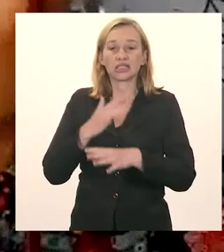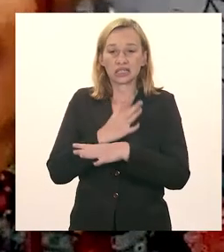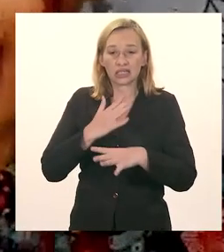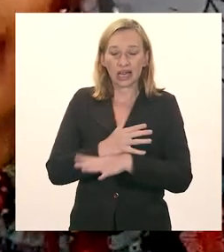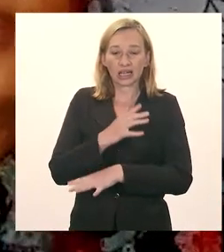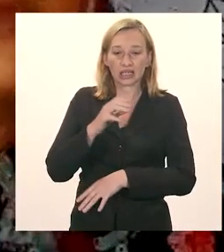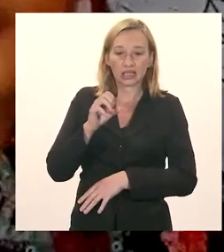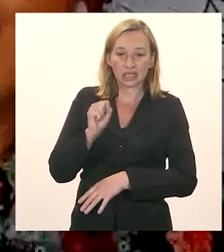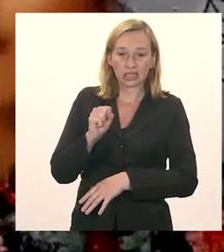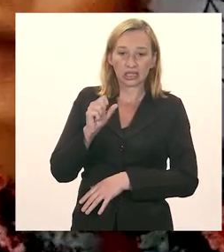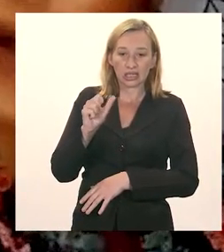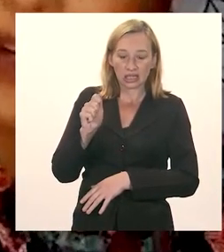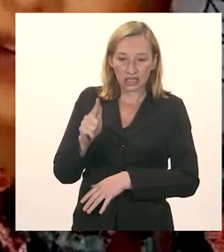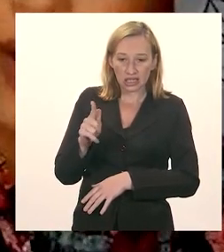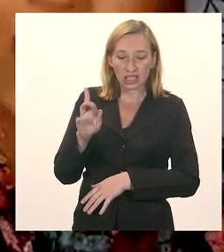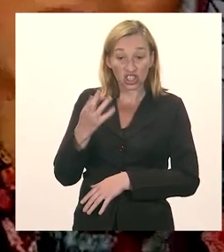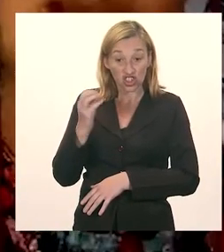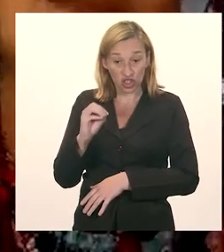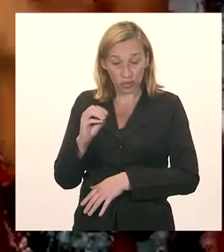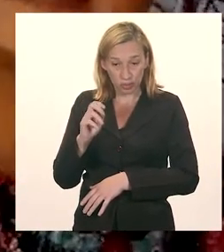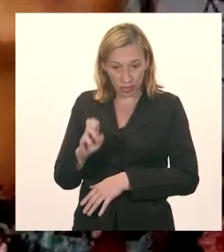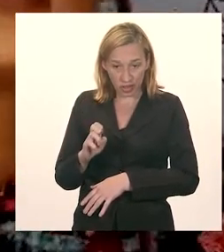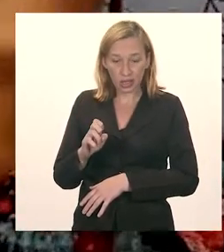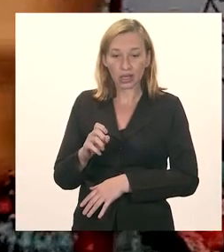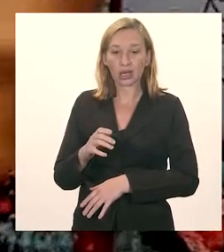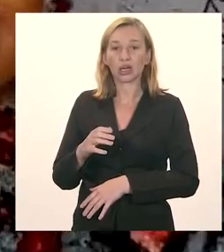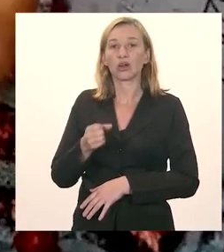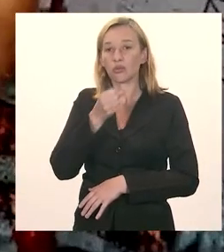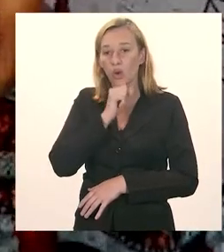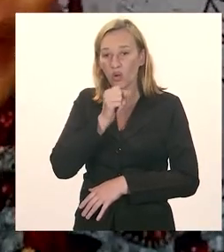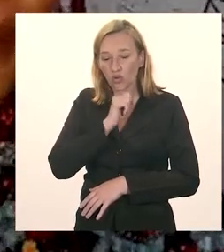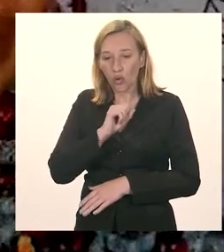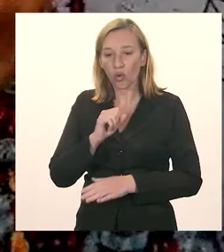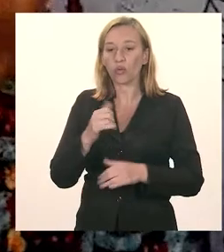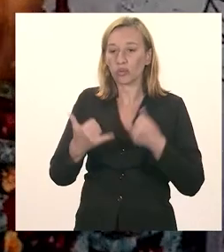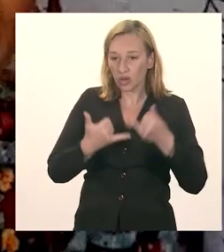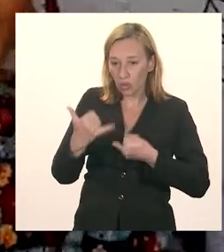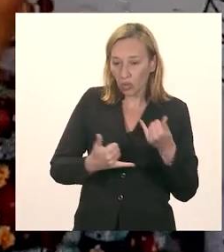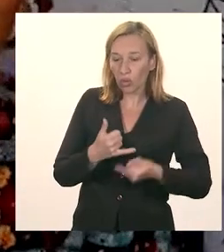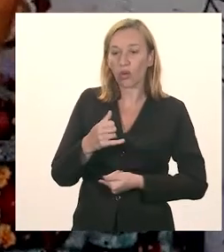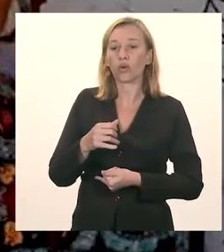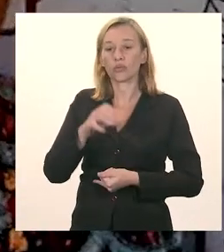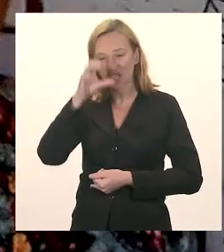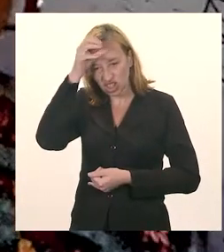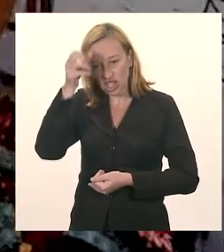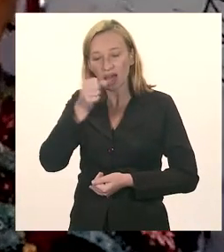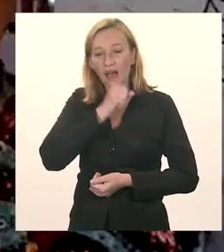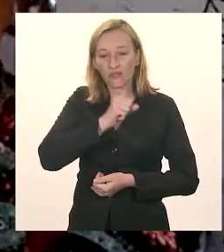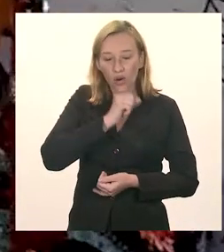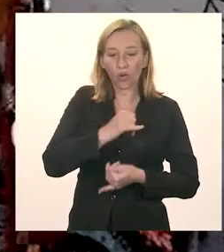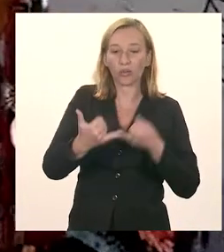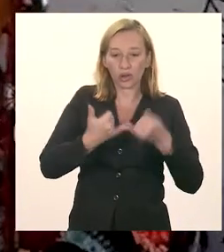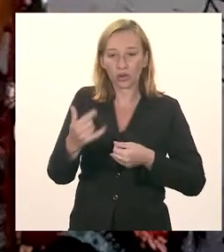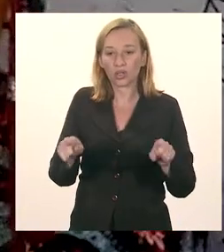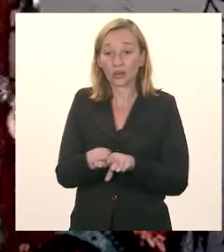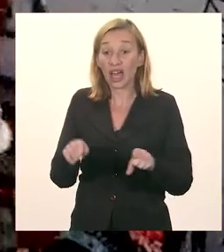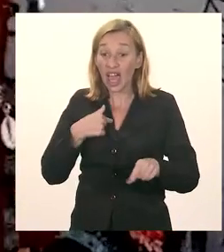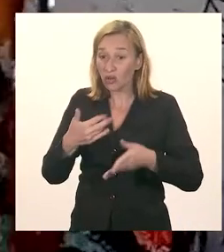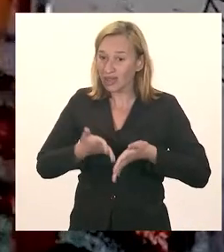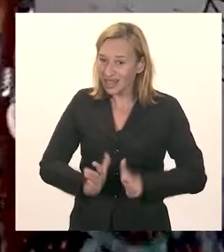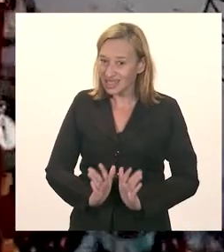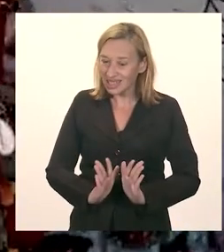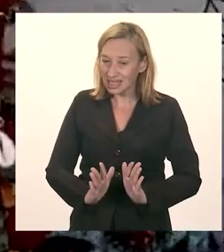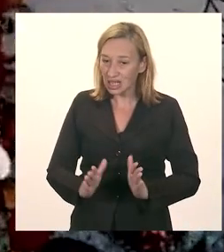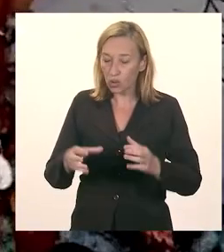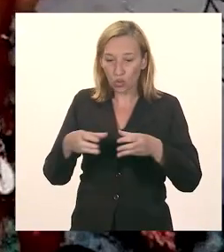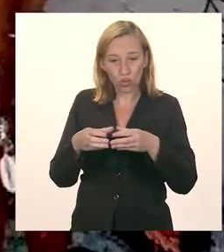samba de coco lá, e o meu avô brincou, e a minha tia-avó brincou também. Só que quando eu